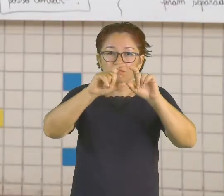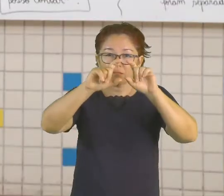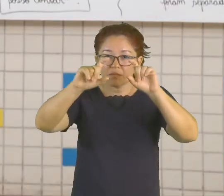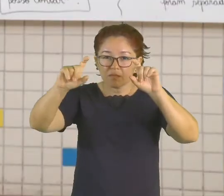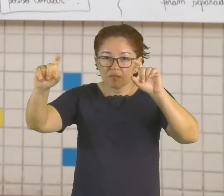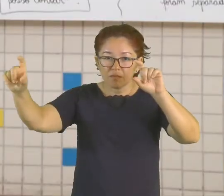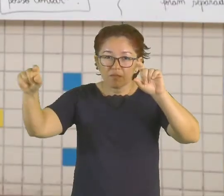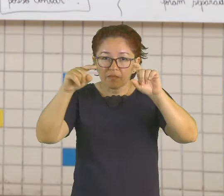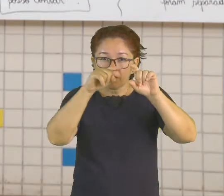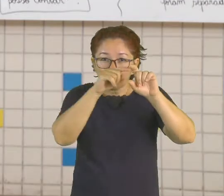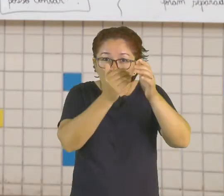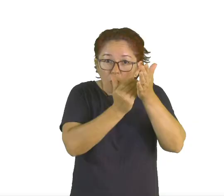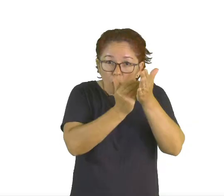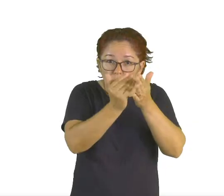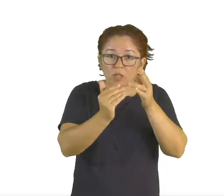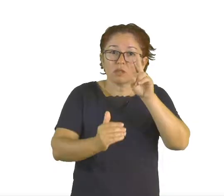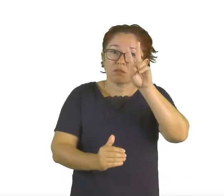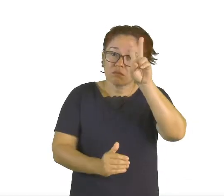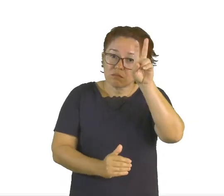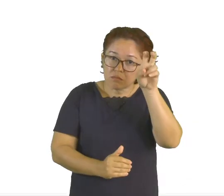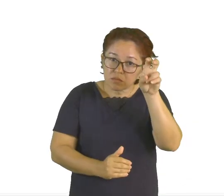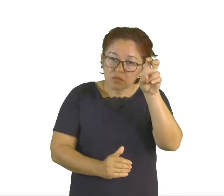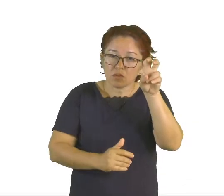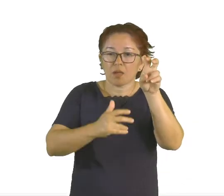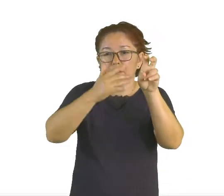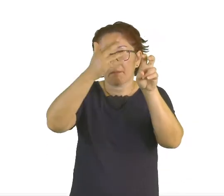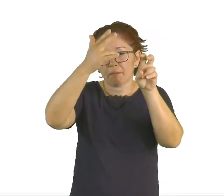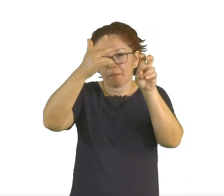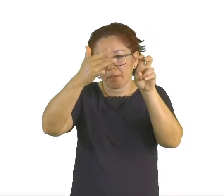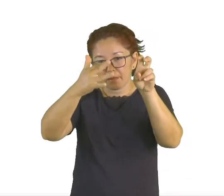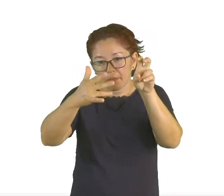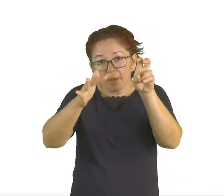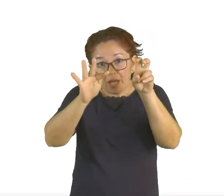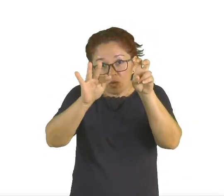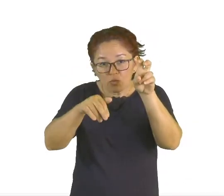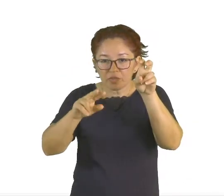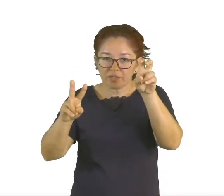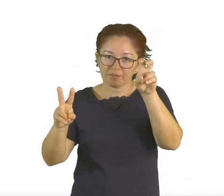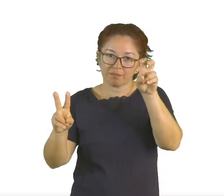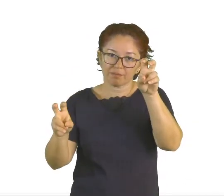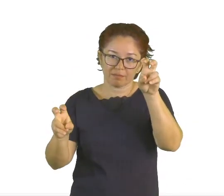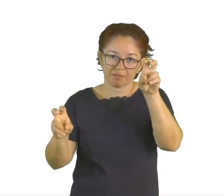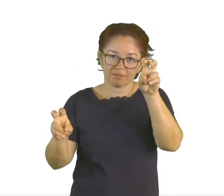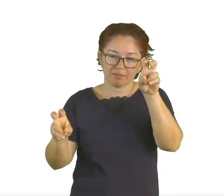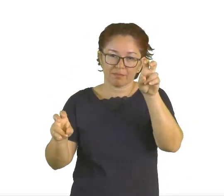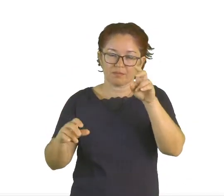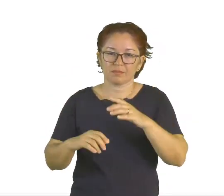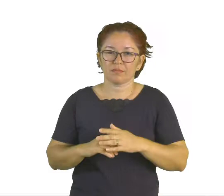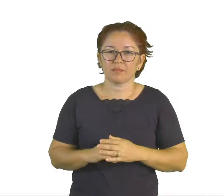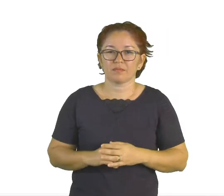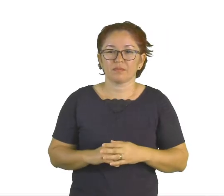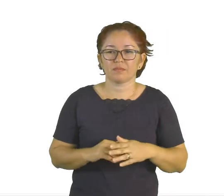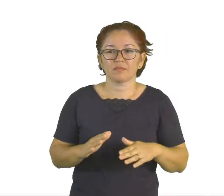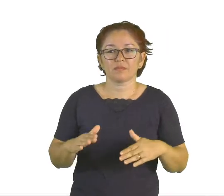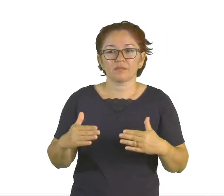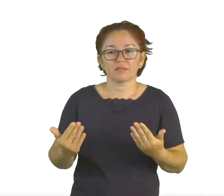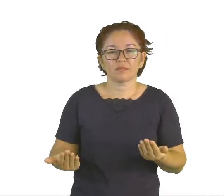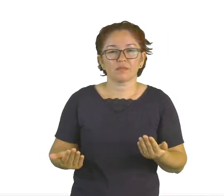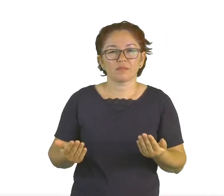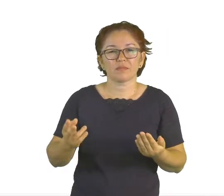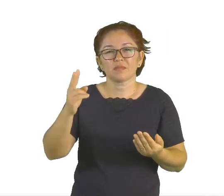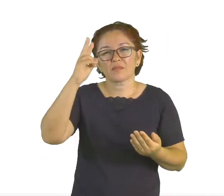as aspas duplas e depois fechou. Por quê? Porque aí é um recorte de um texto, né, que ele está falando lá